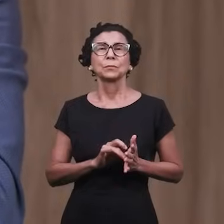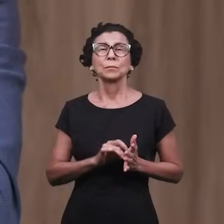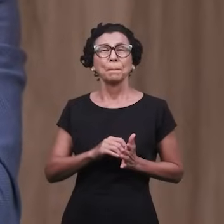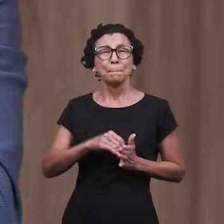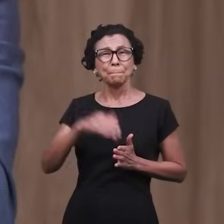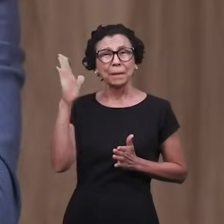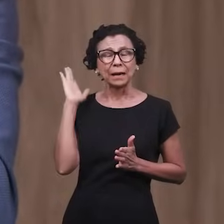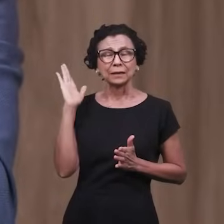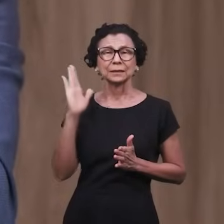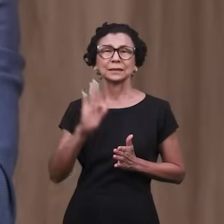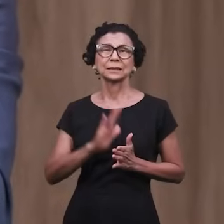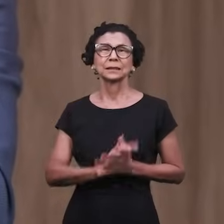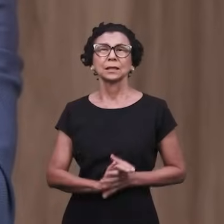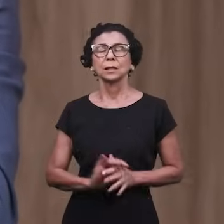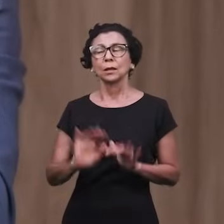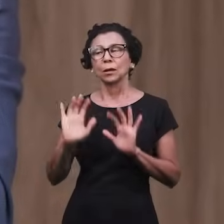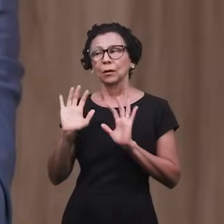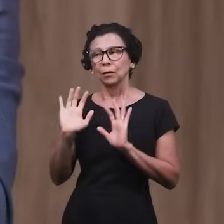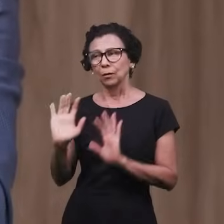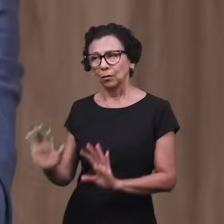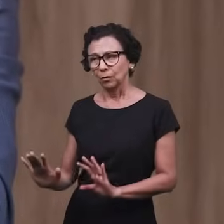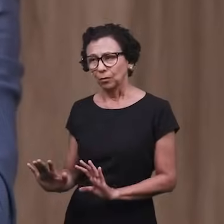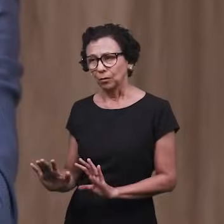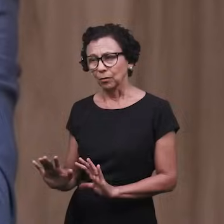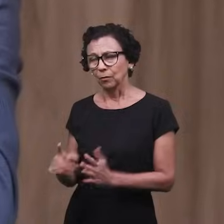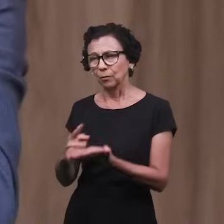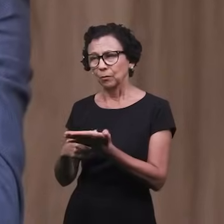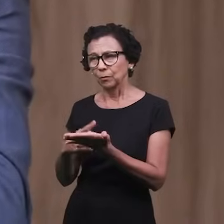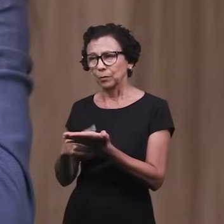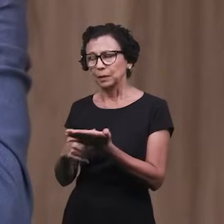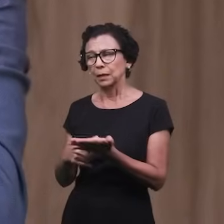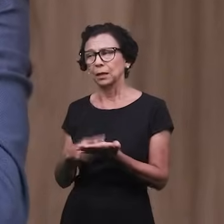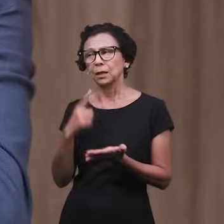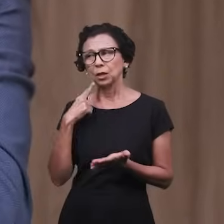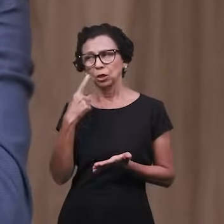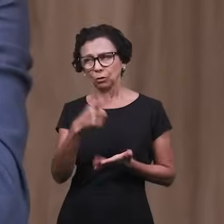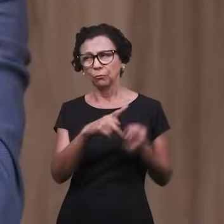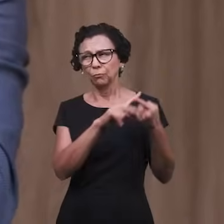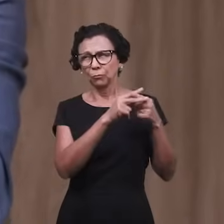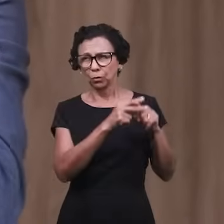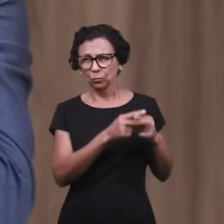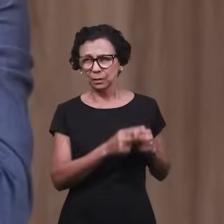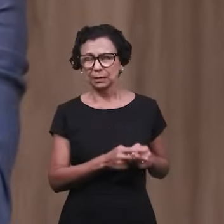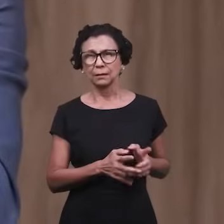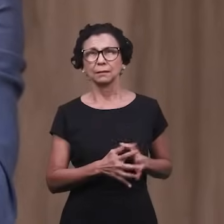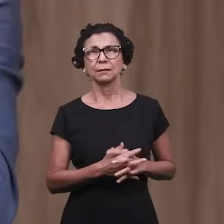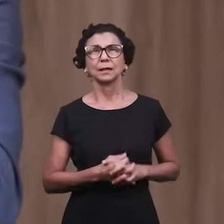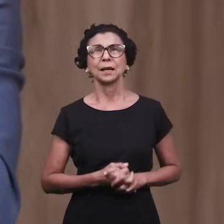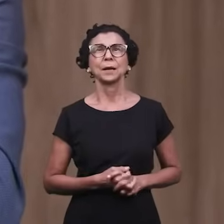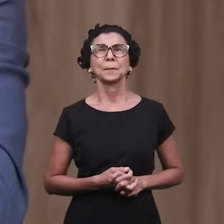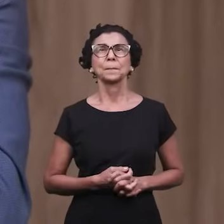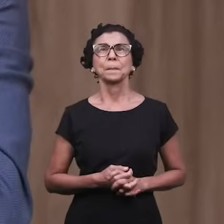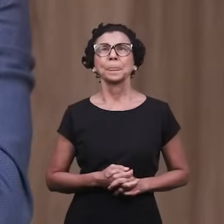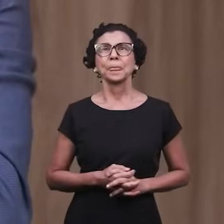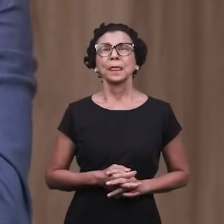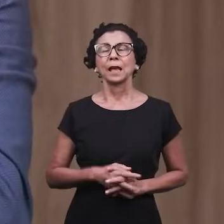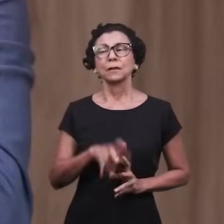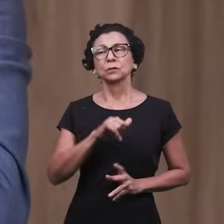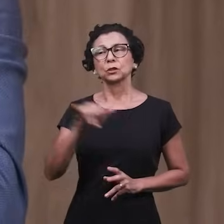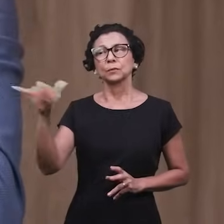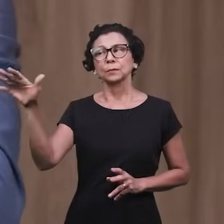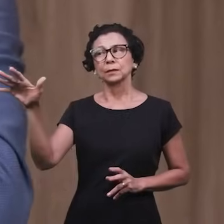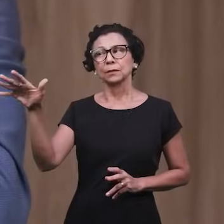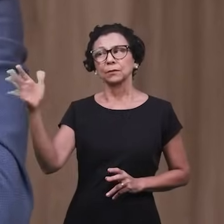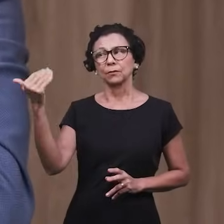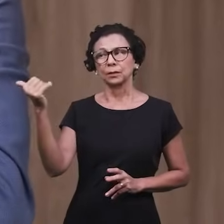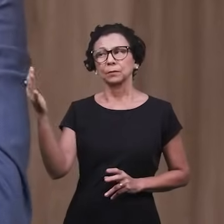falei com ele, olha, vamos fazer o seguinte, deixa que eu vou trabalhar no instrumento. E aí quando eu falar para você vir buscar,